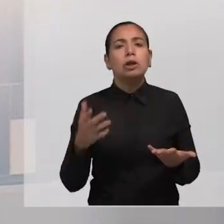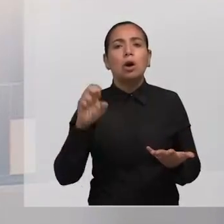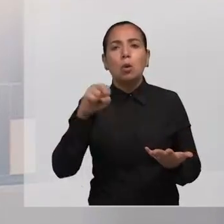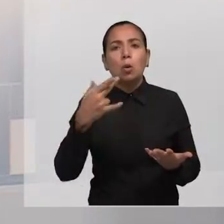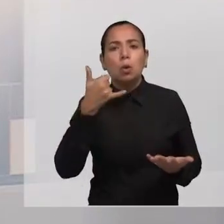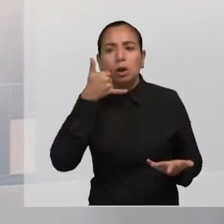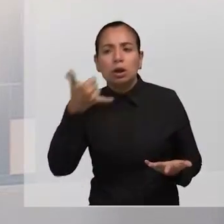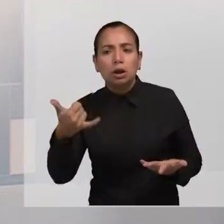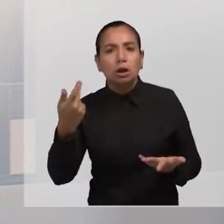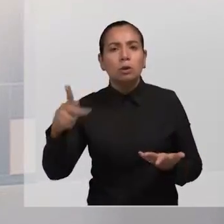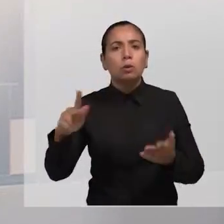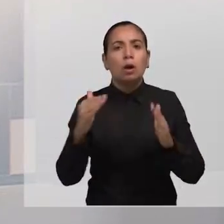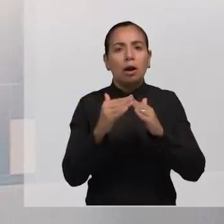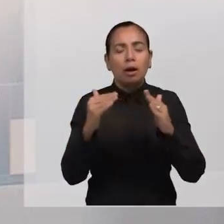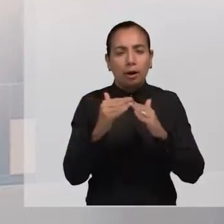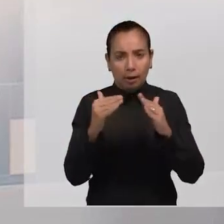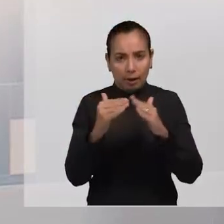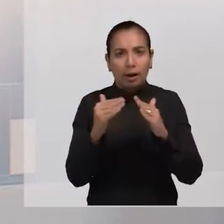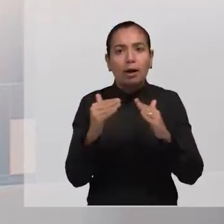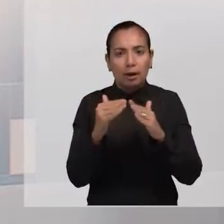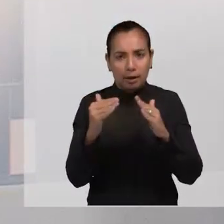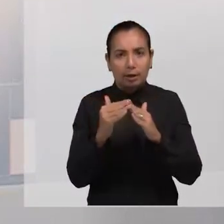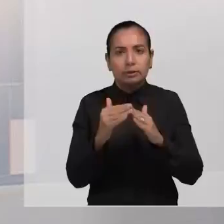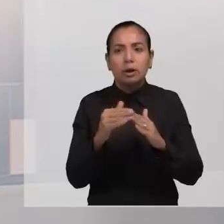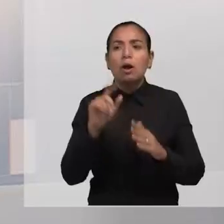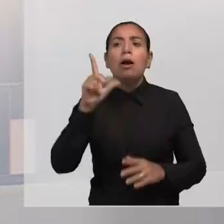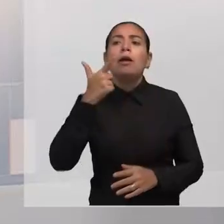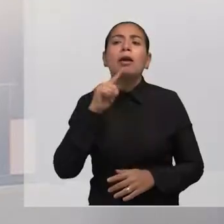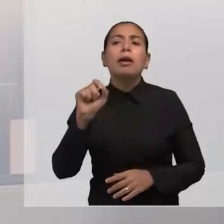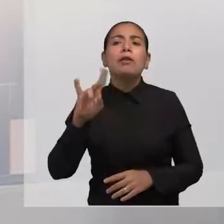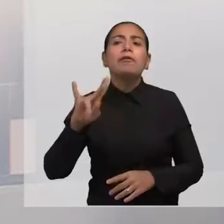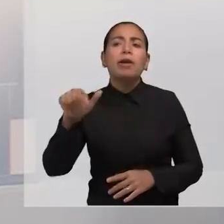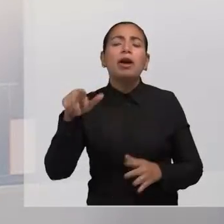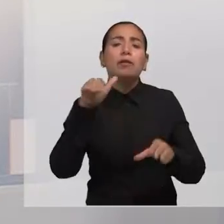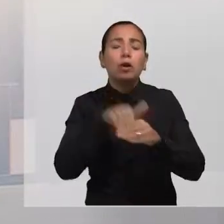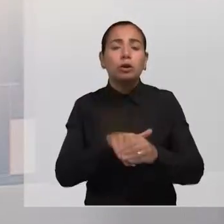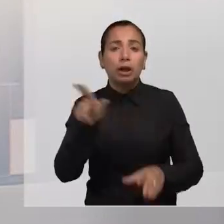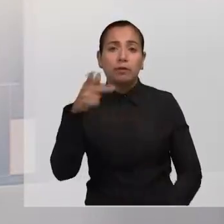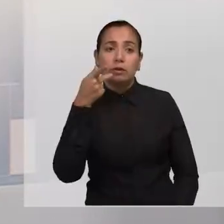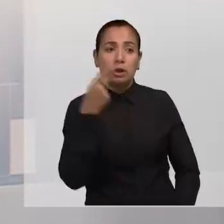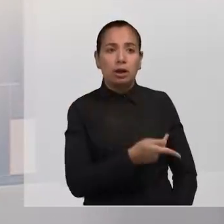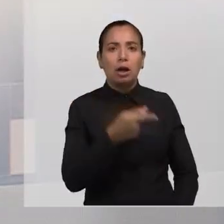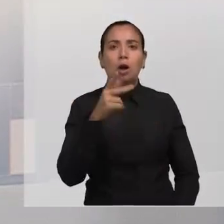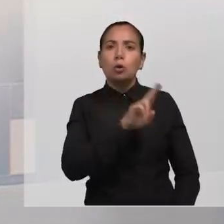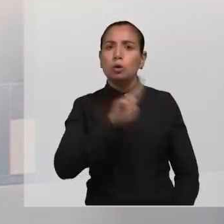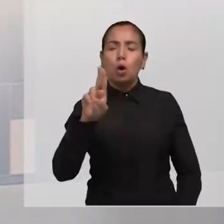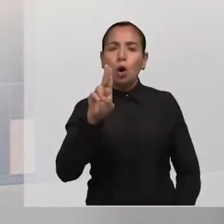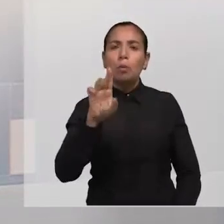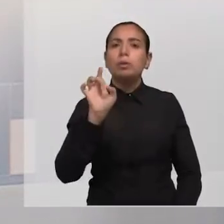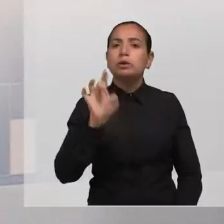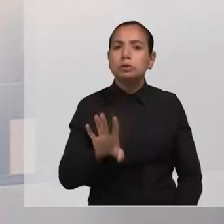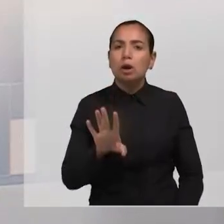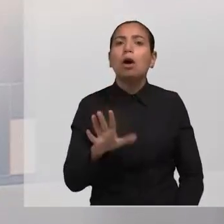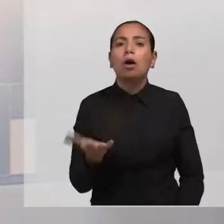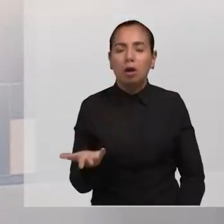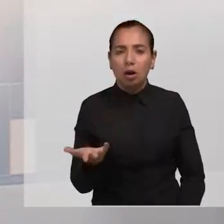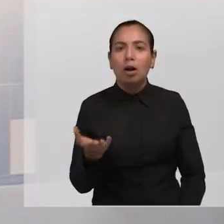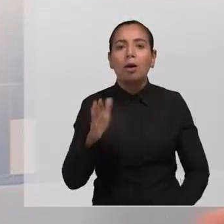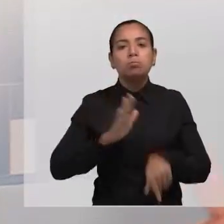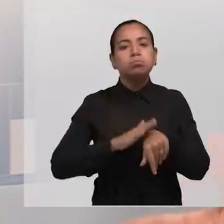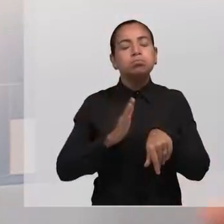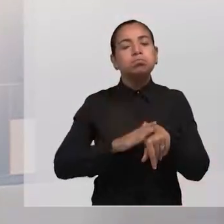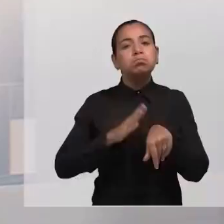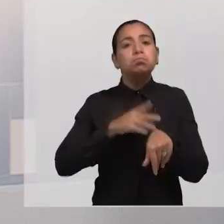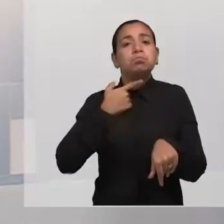casa pergunta logo de primeira em quem você vai votar e você diz logo o nome sem ver tabela. Então, espontaneamente,